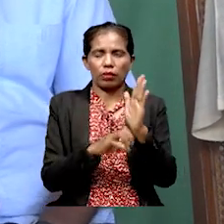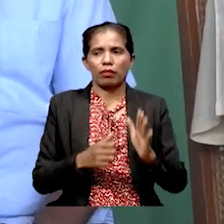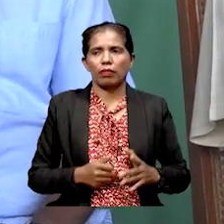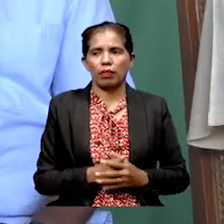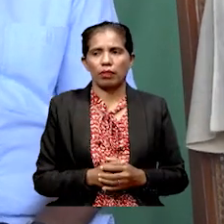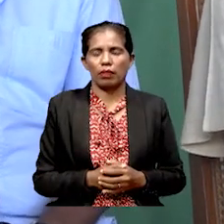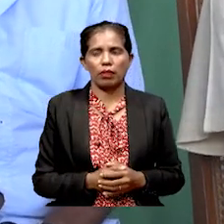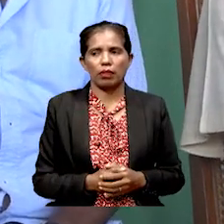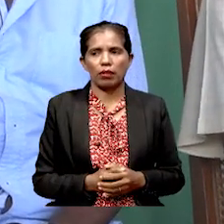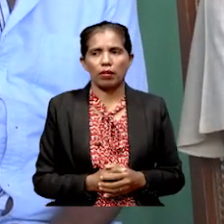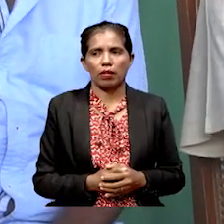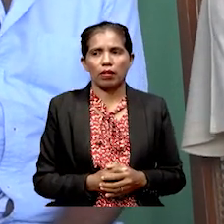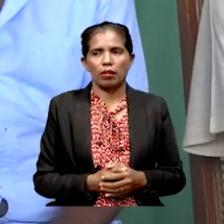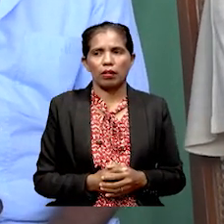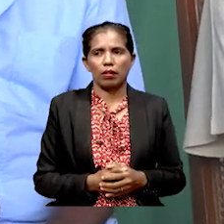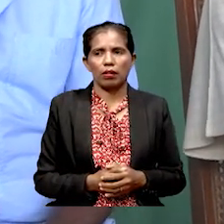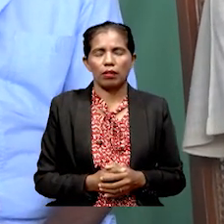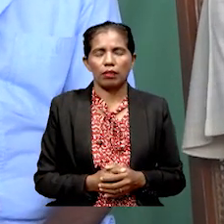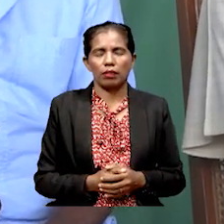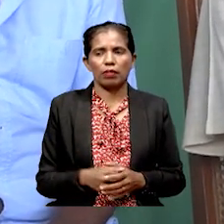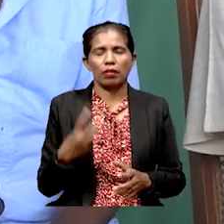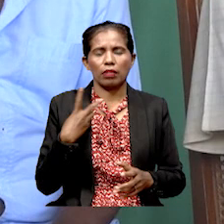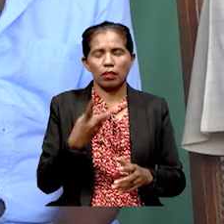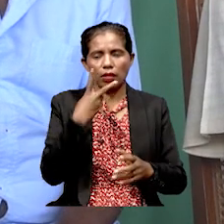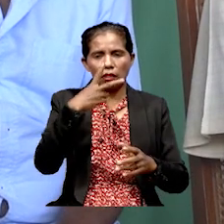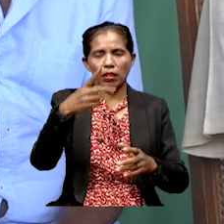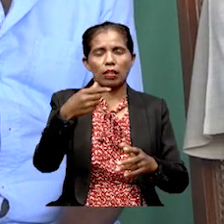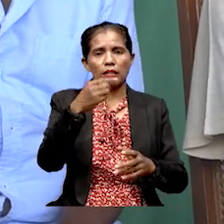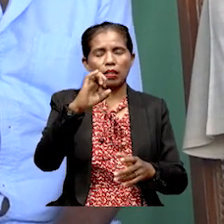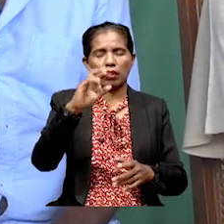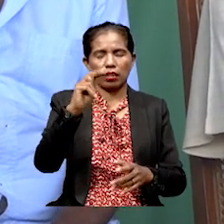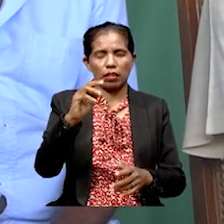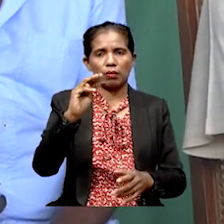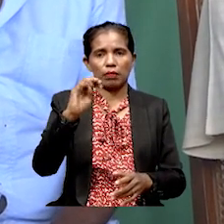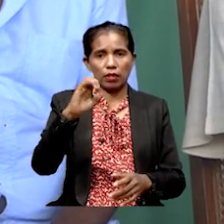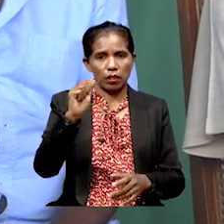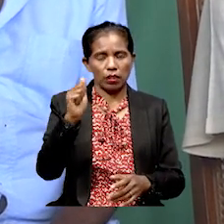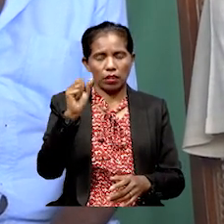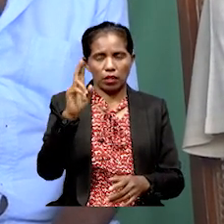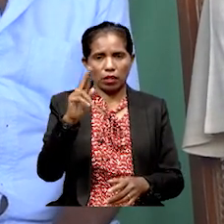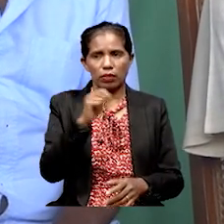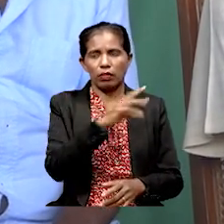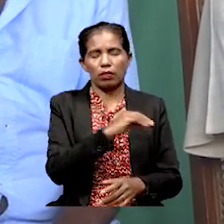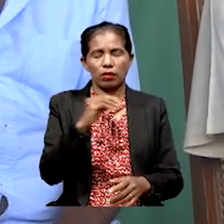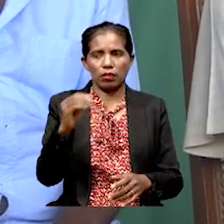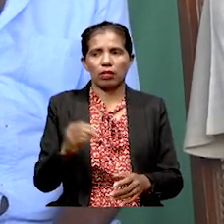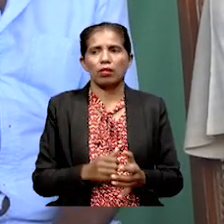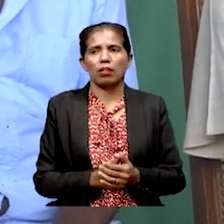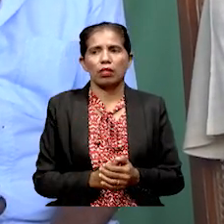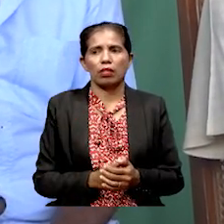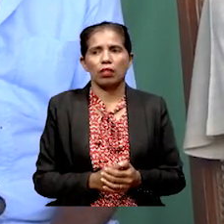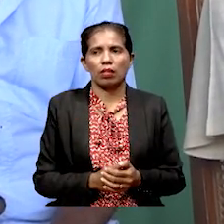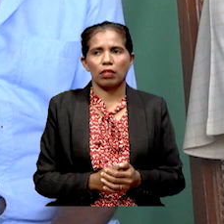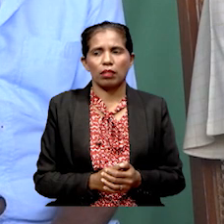Dar o que eu não ia dizer em missão, do que vamos voltar para o barco da.